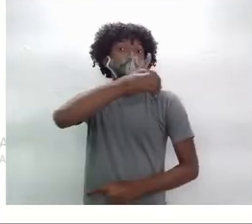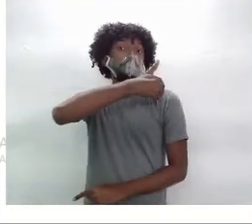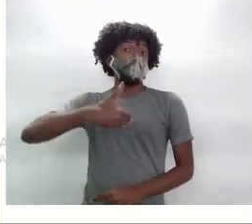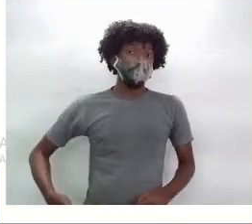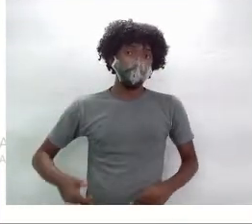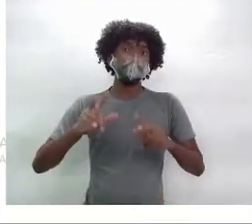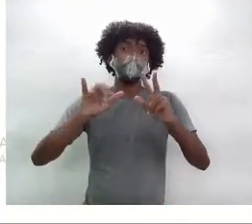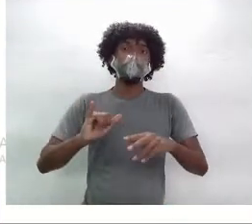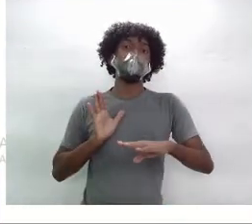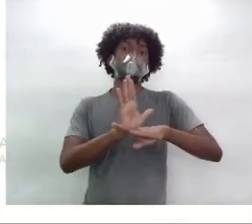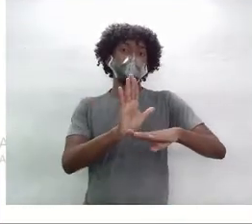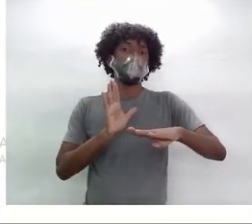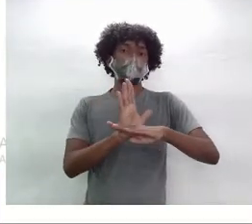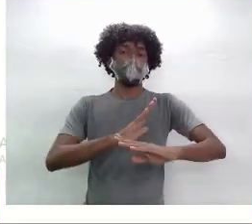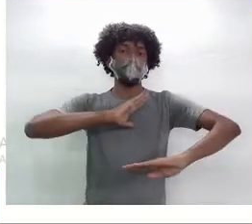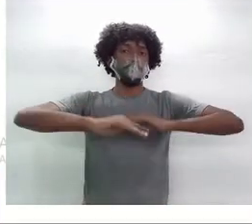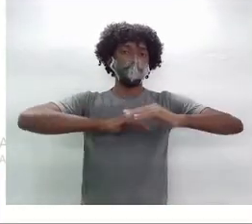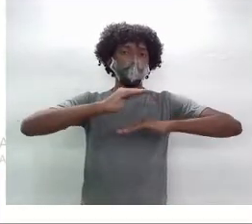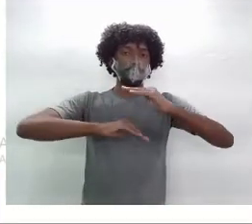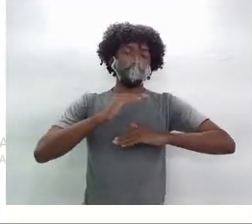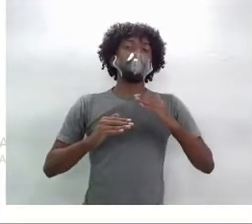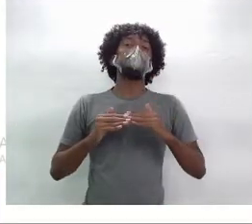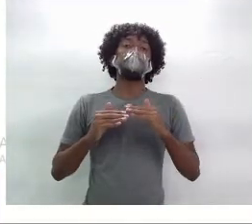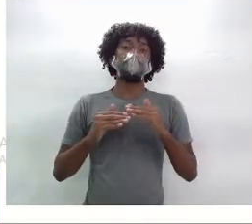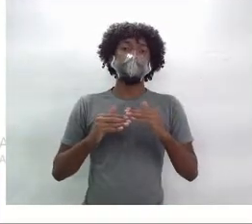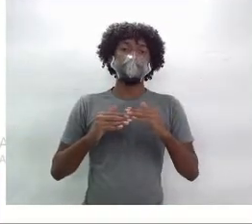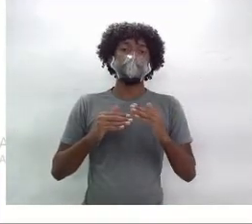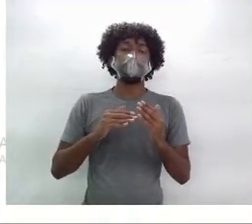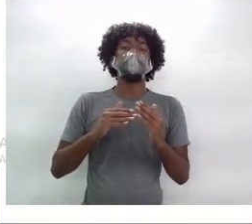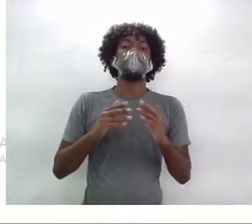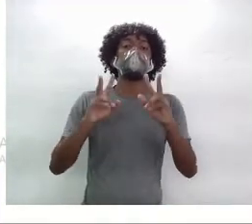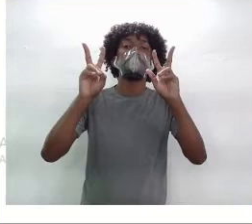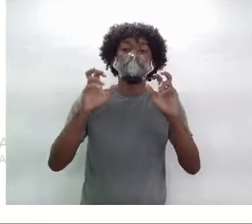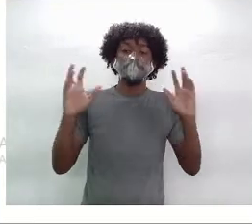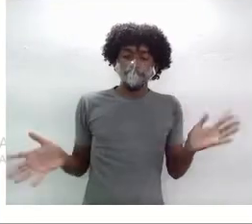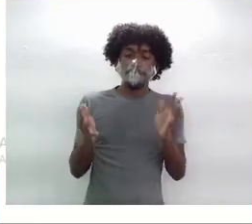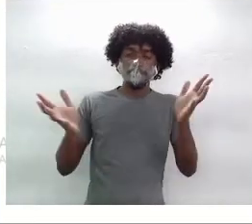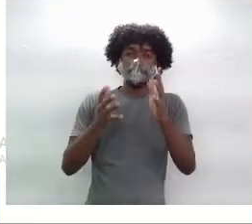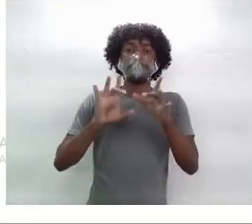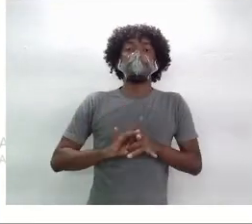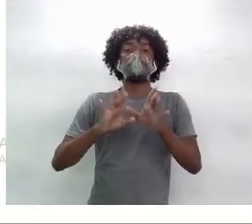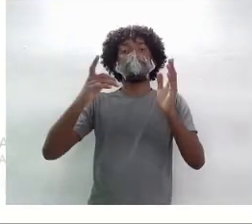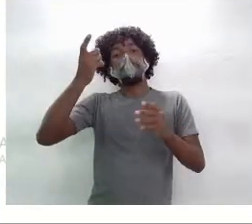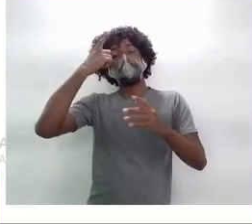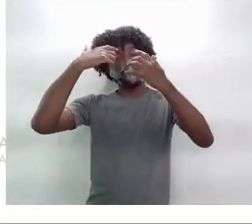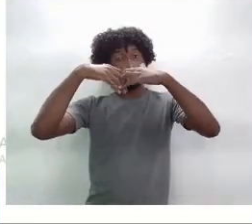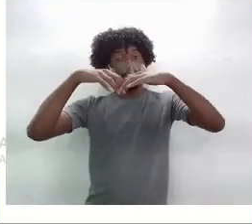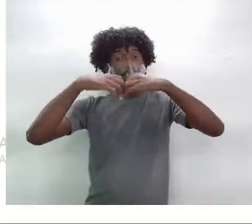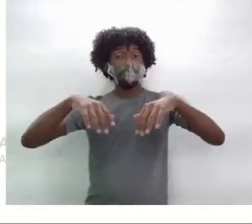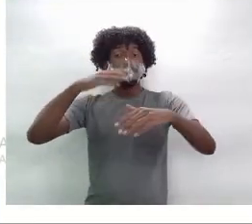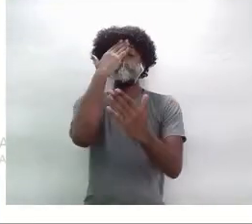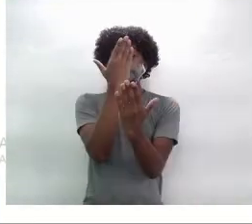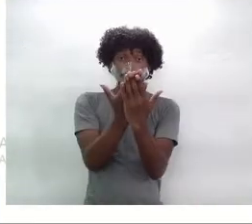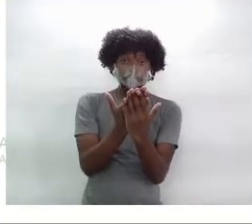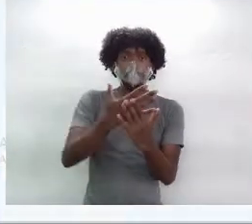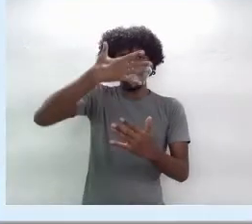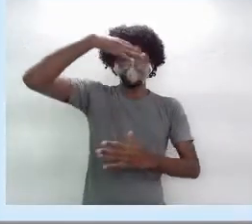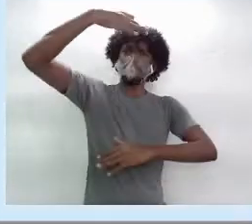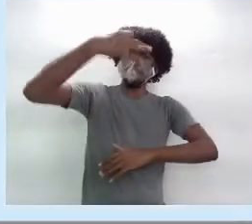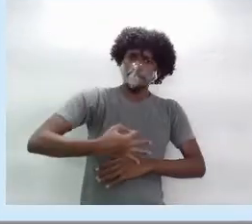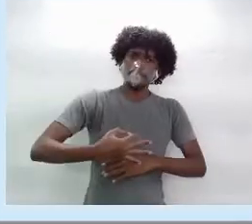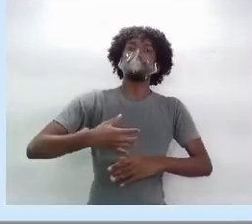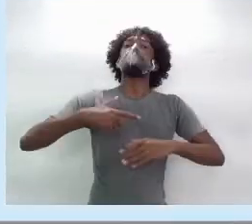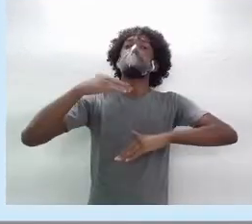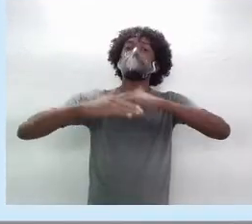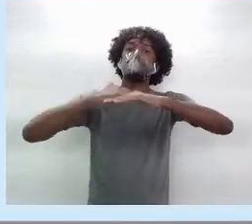contribuem para a promoção da liberdade de pensamento, de crenças e convicções. Olhem aí, mais uma